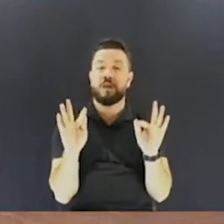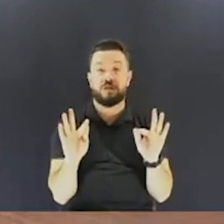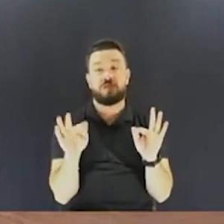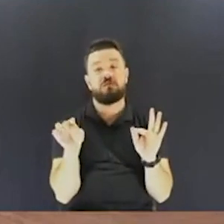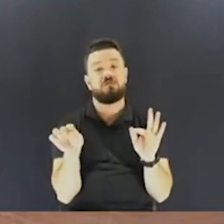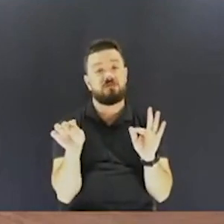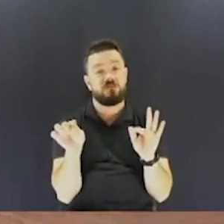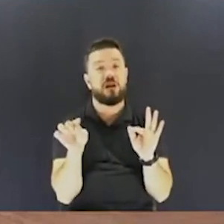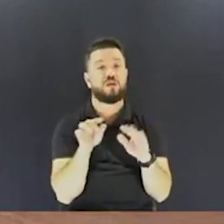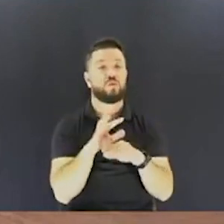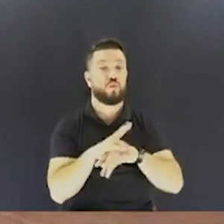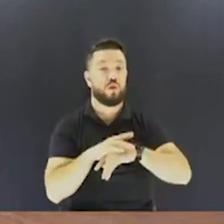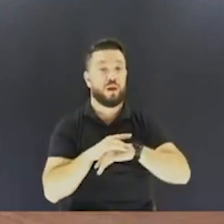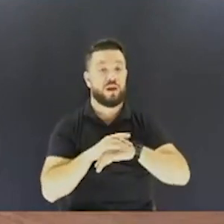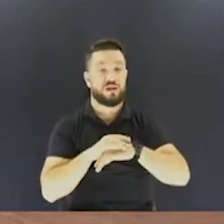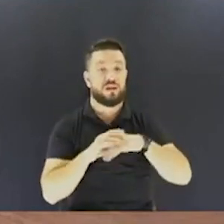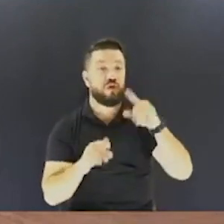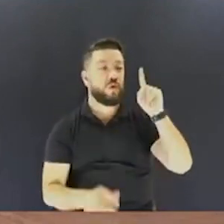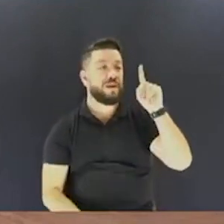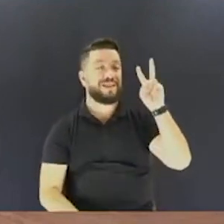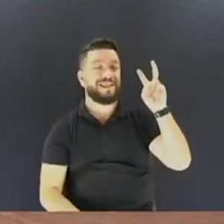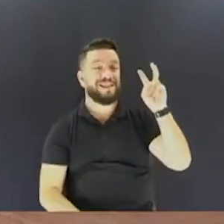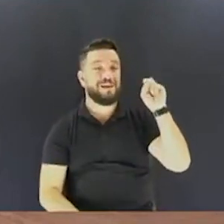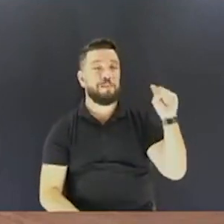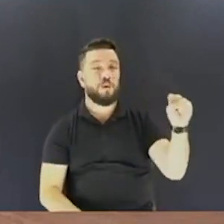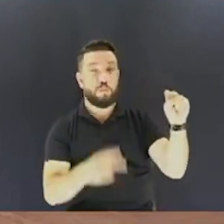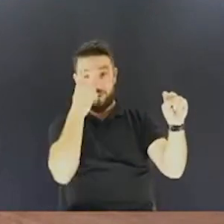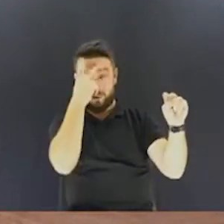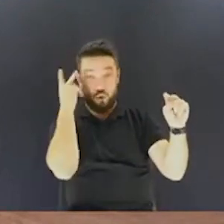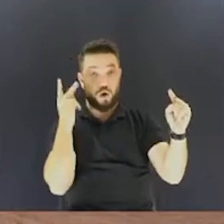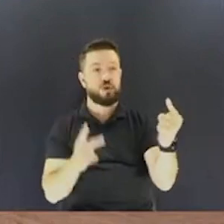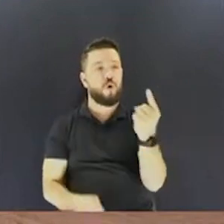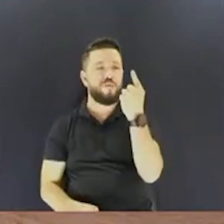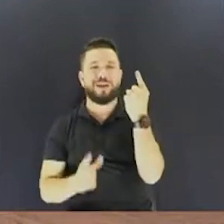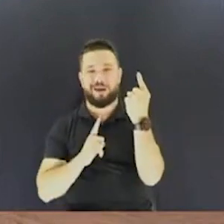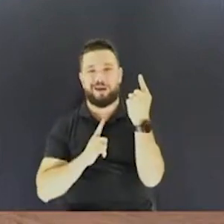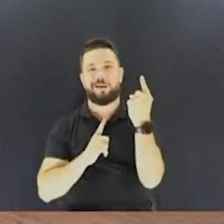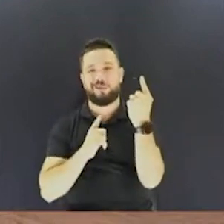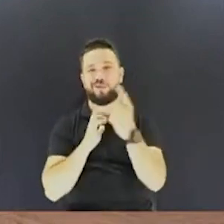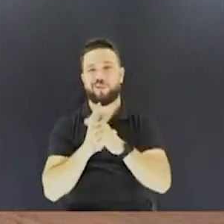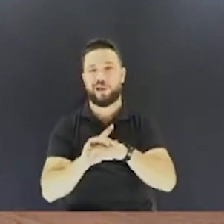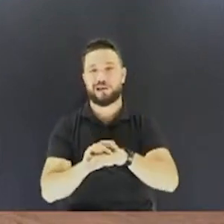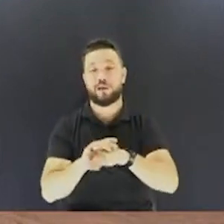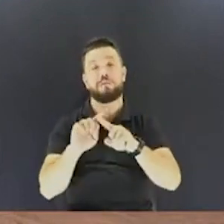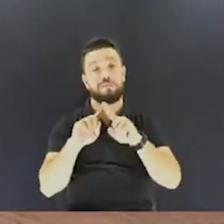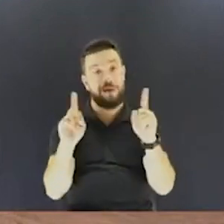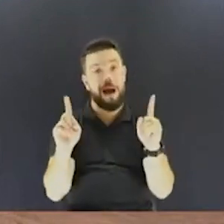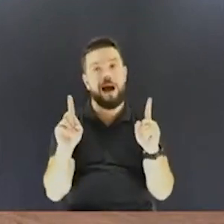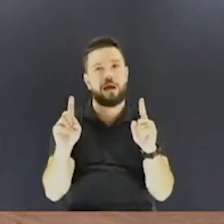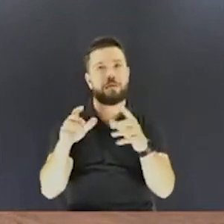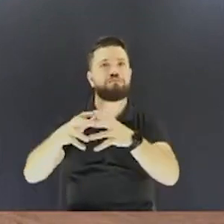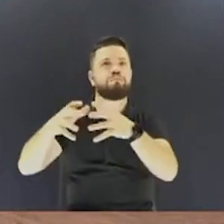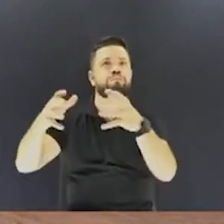atinge uma a cada 15 mil pessoas, pode parecer muito pouco, mas existe uma série de pessoas que são afetadas por